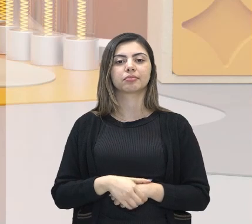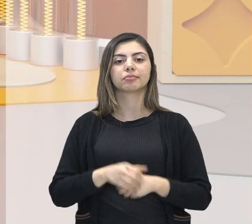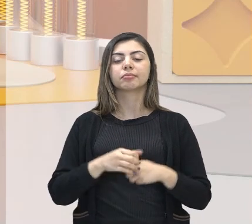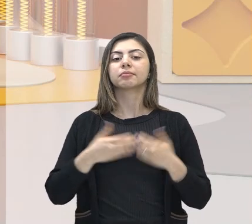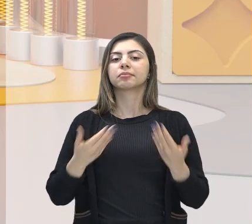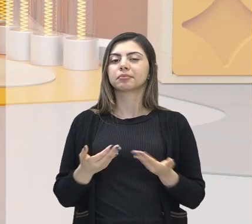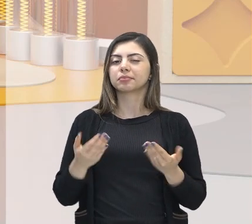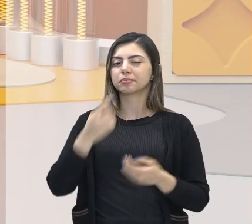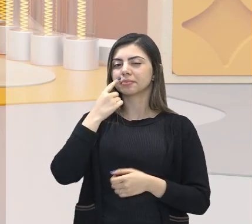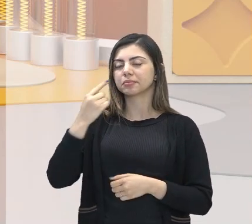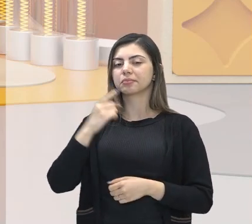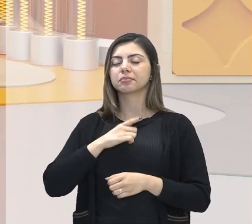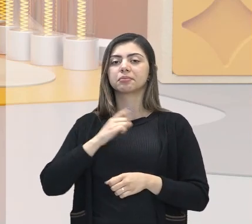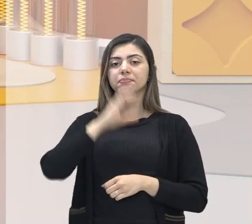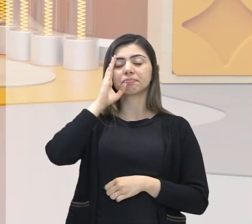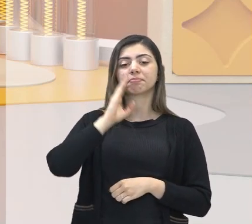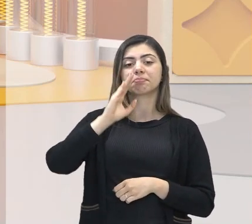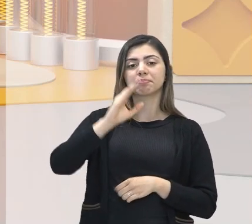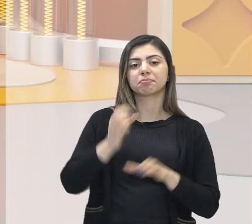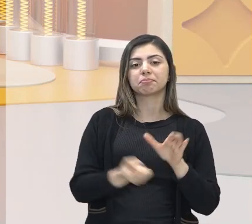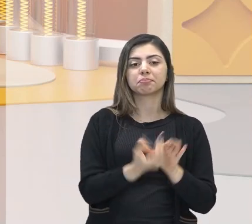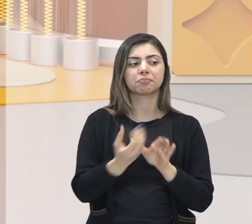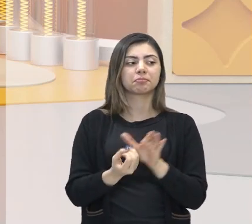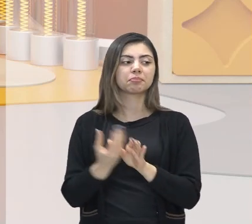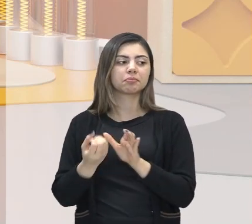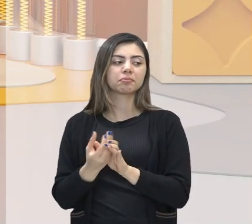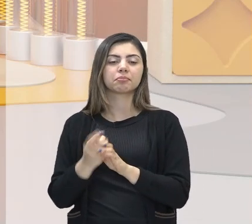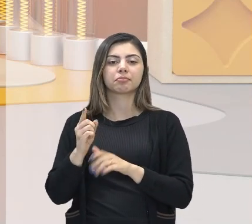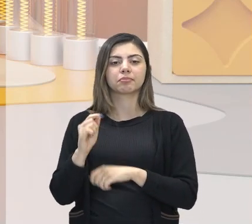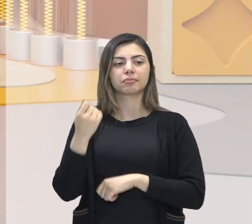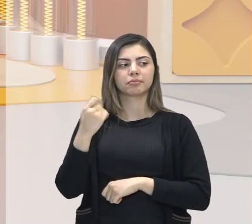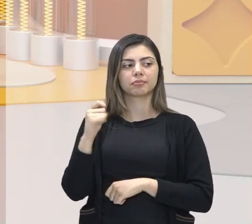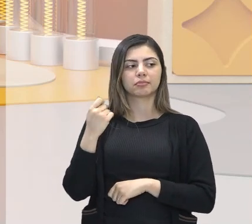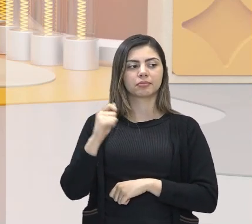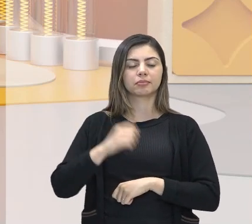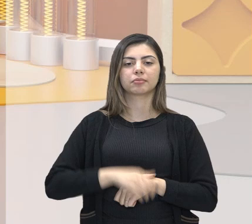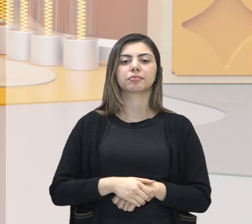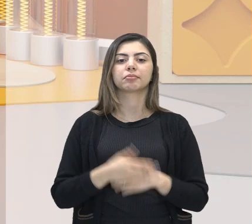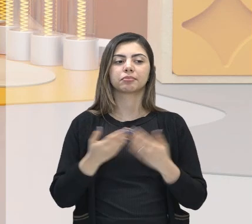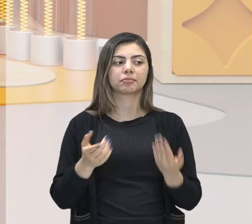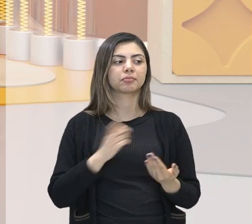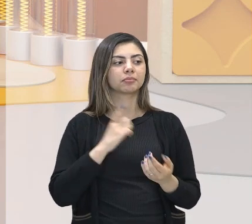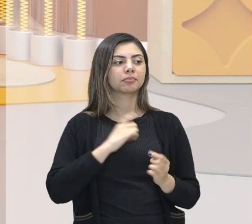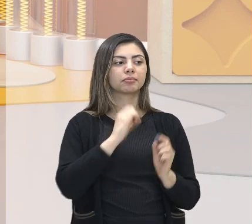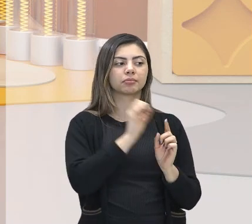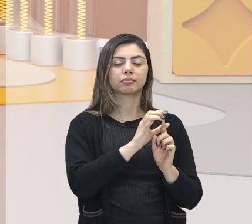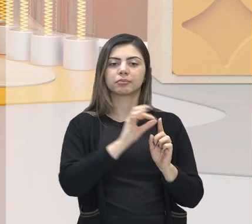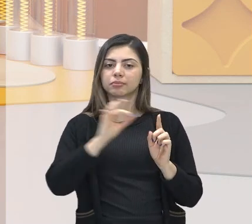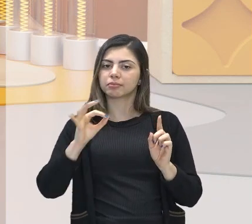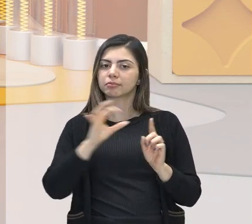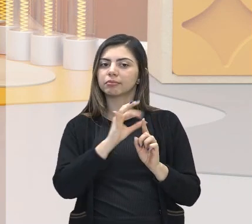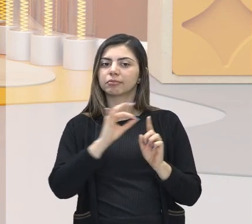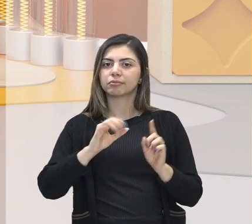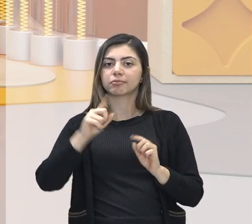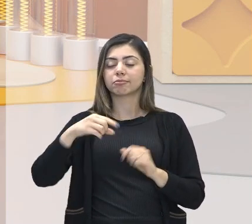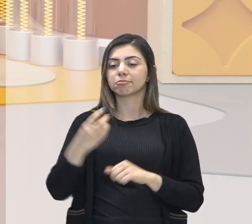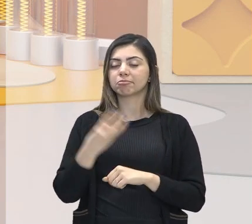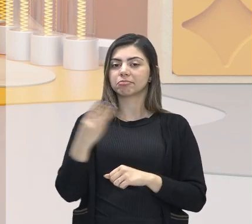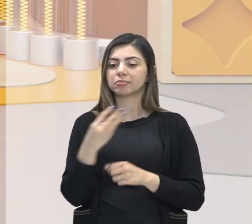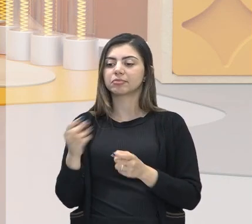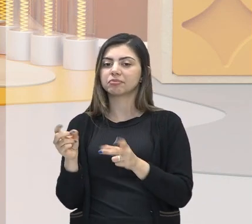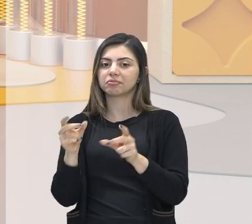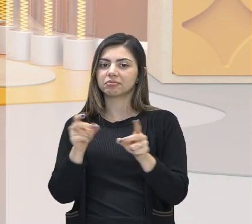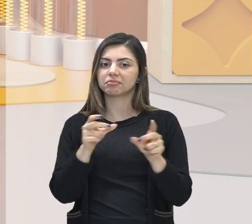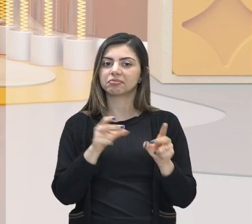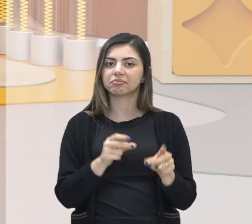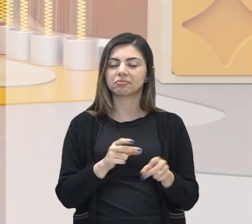principais produções da Argentina, o que é que vem da Argentina, né? A soja, por exemplo, é o terceiro maior produtor mundial de soja, que é muito consumido,